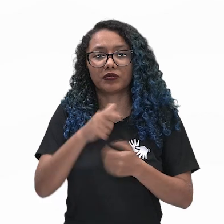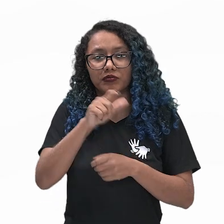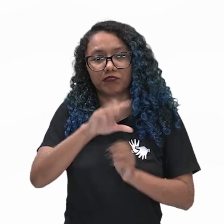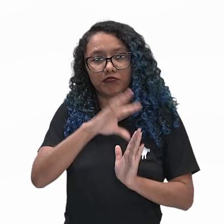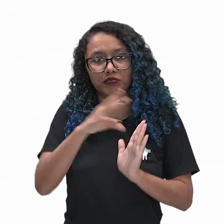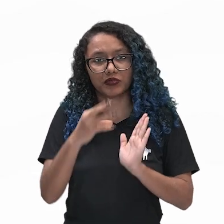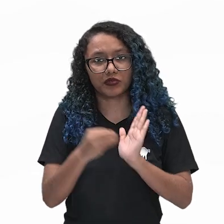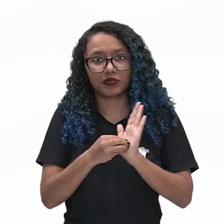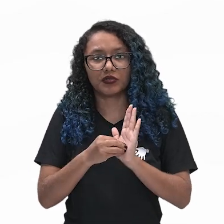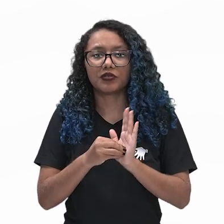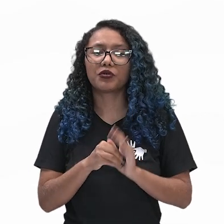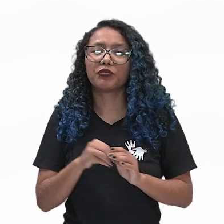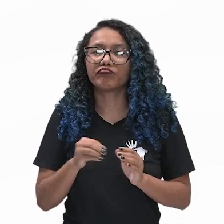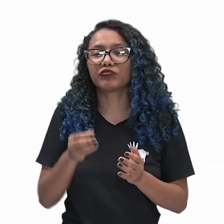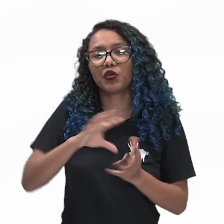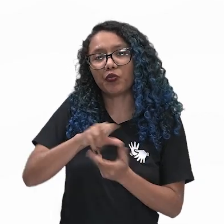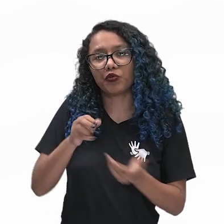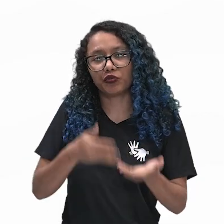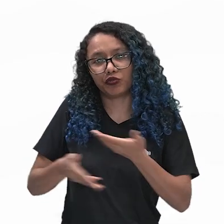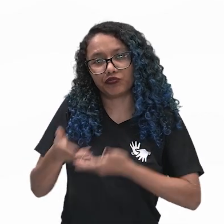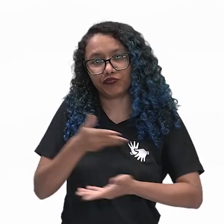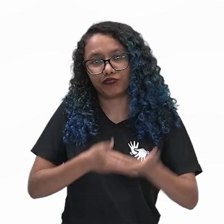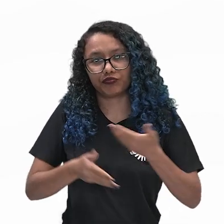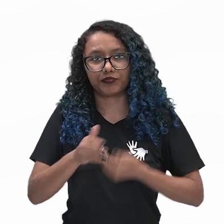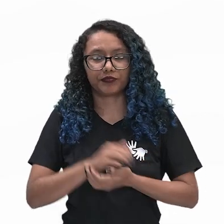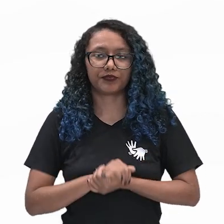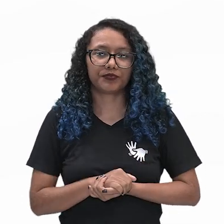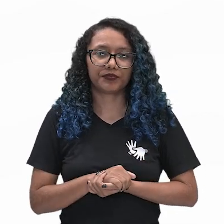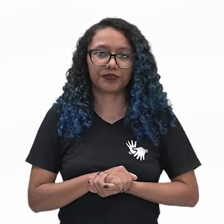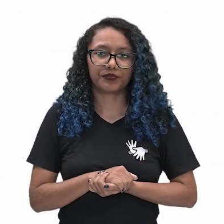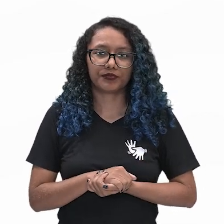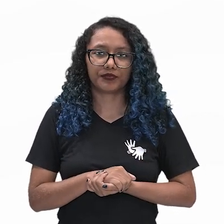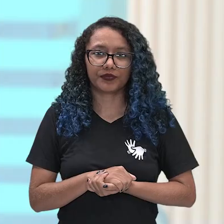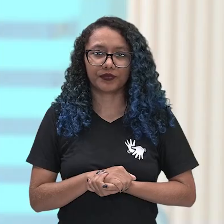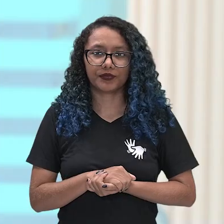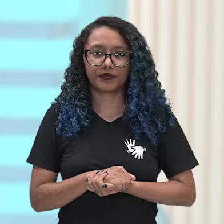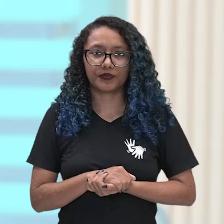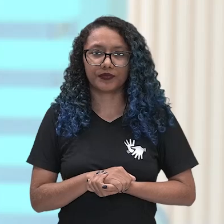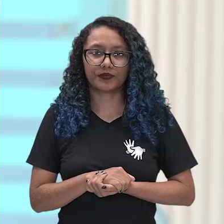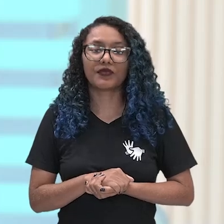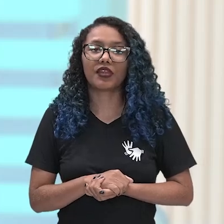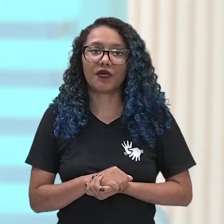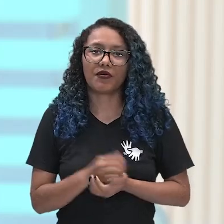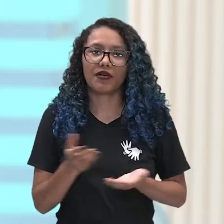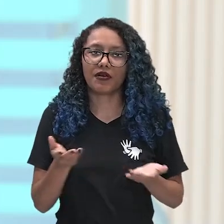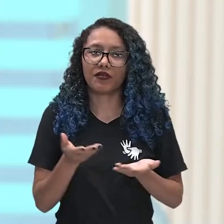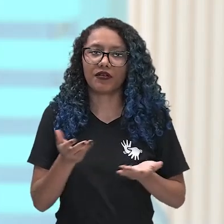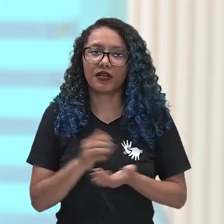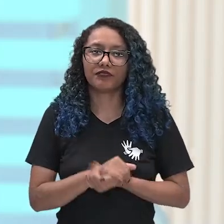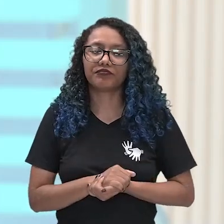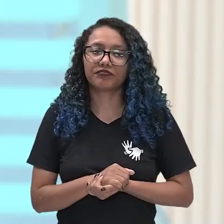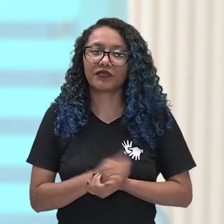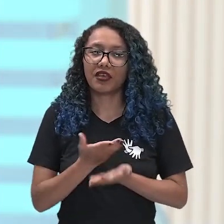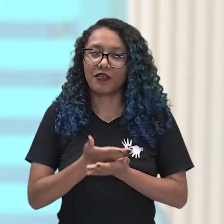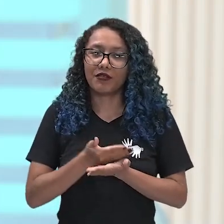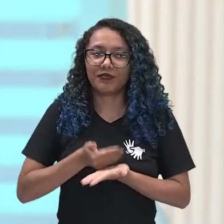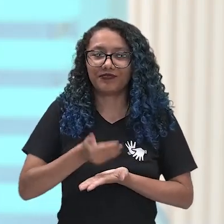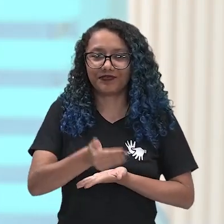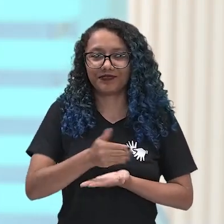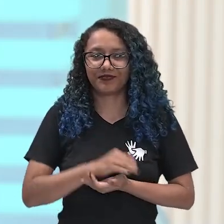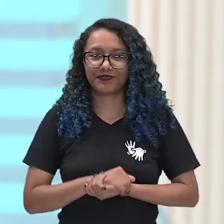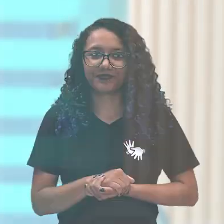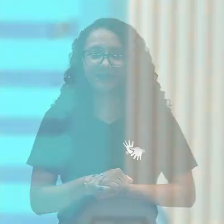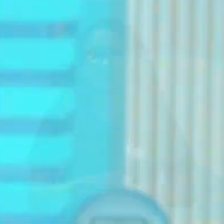com o mundo. Certo? Então, agora nós vamos dar início à nossa